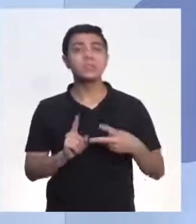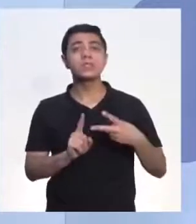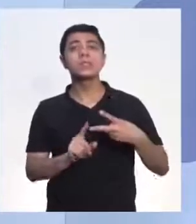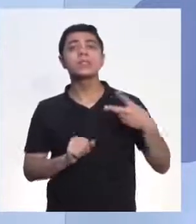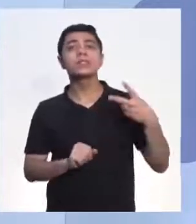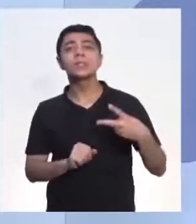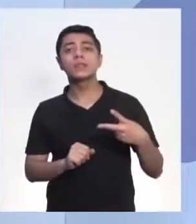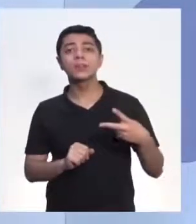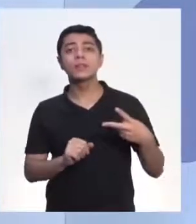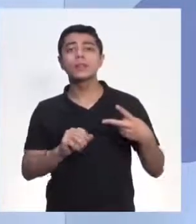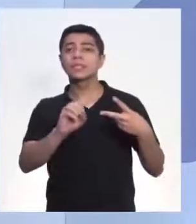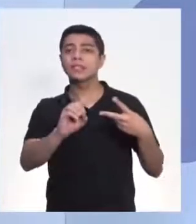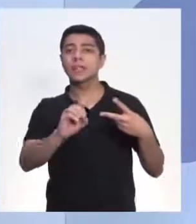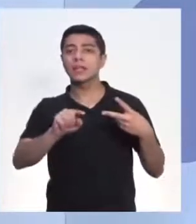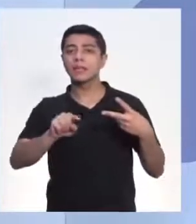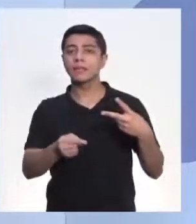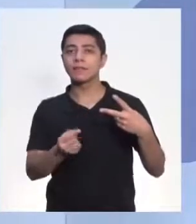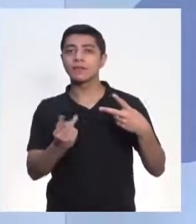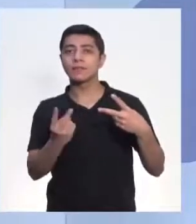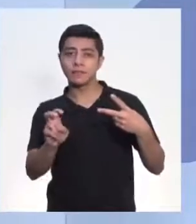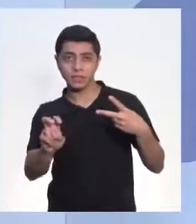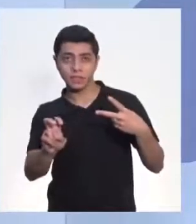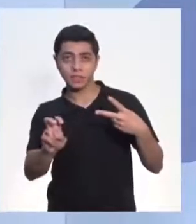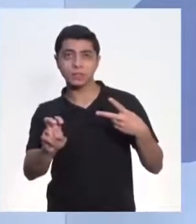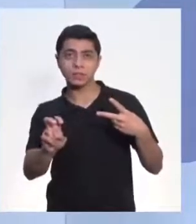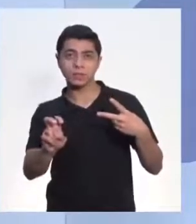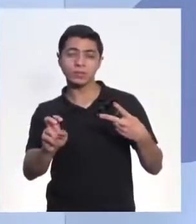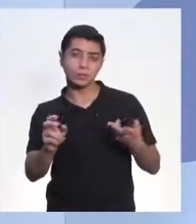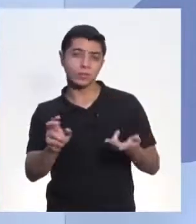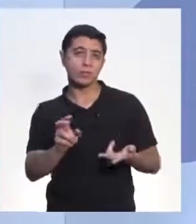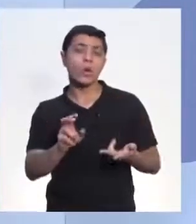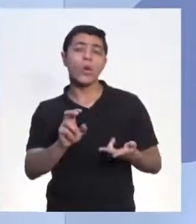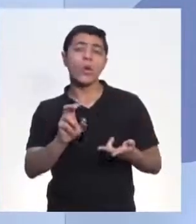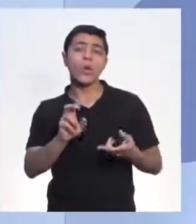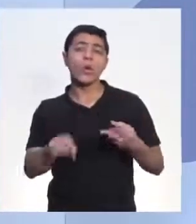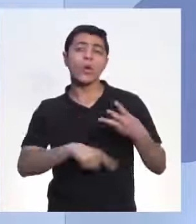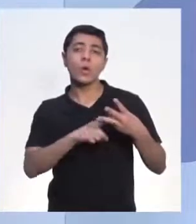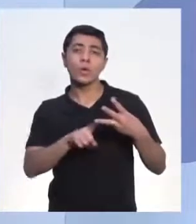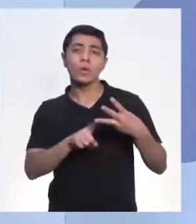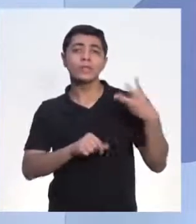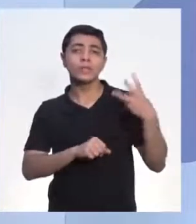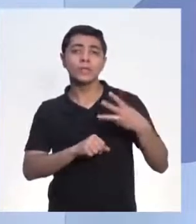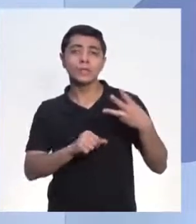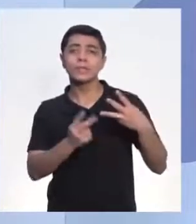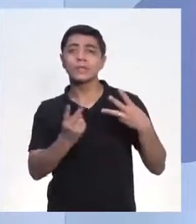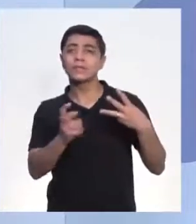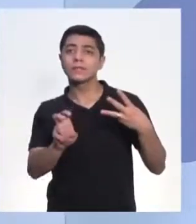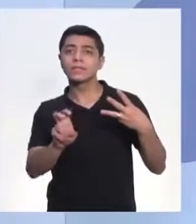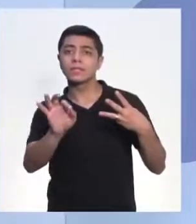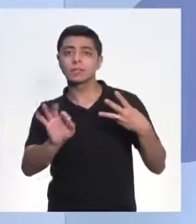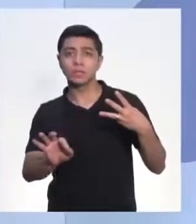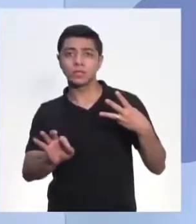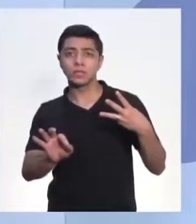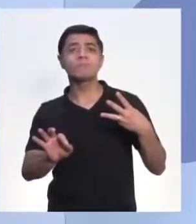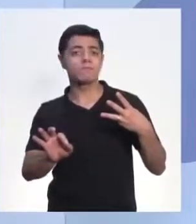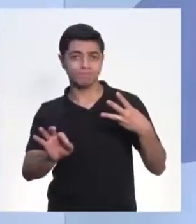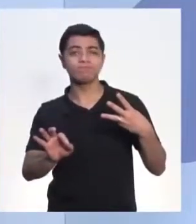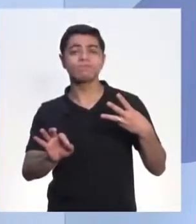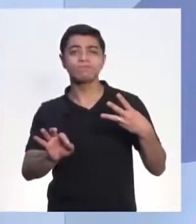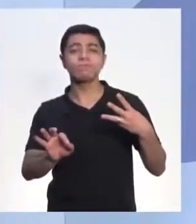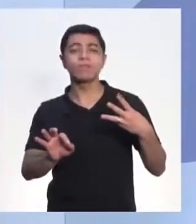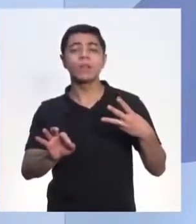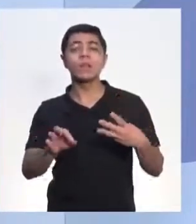novo, 0,25 ou 25 centésimos e 25%. A maioria